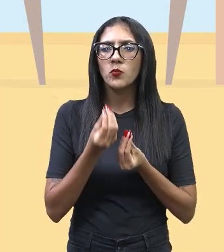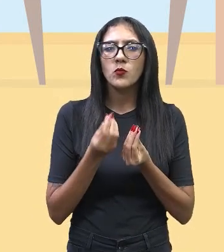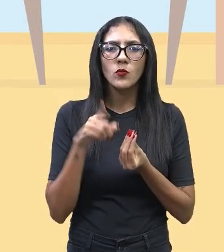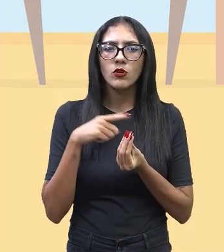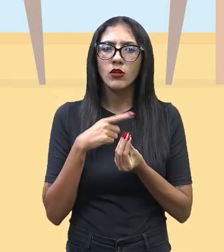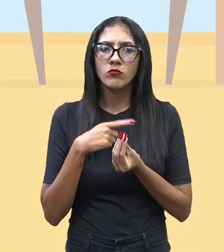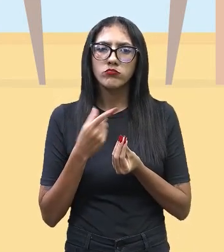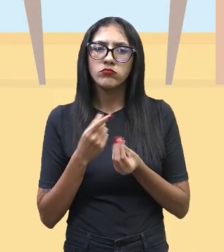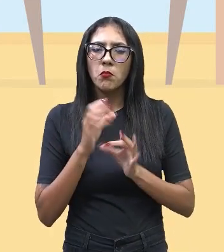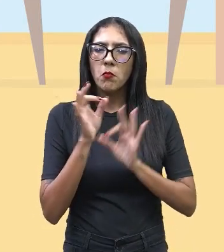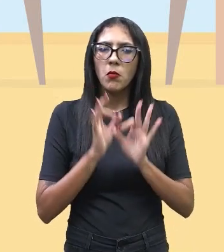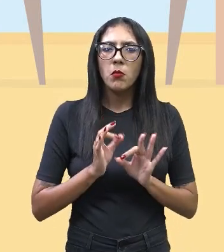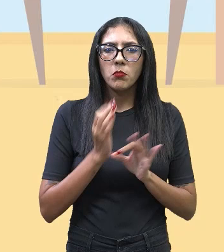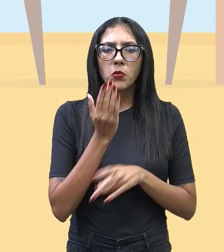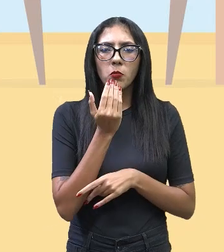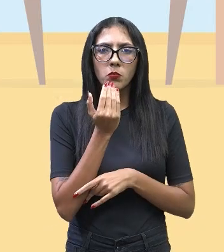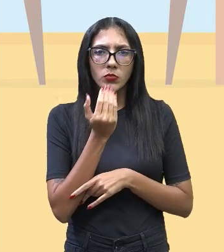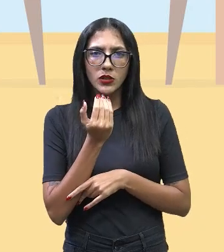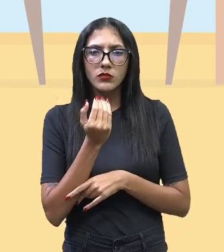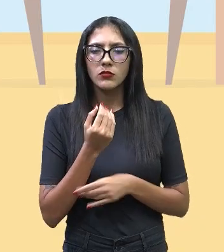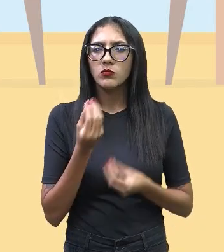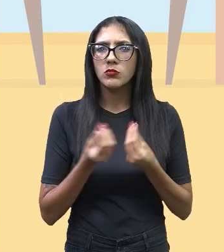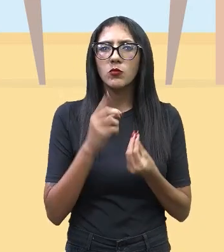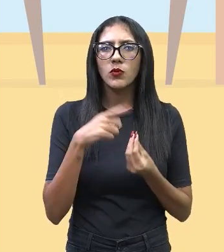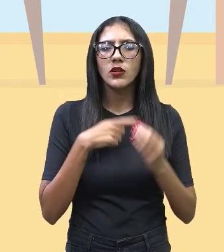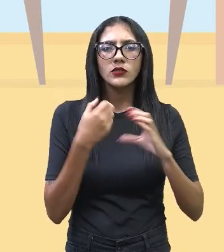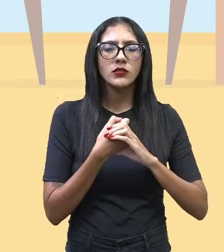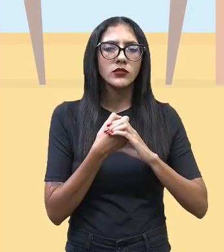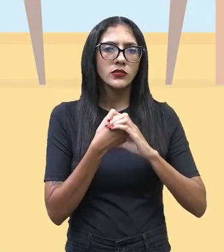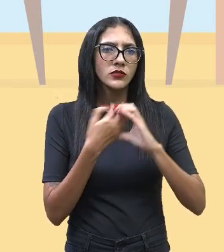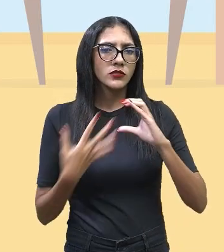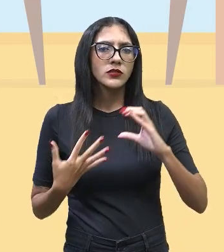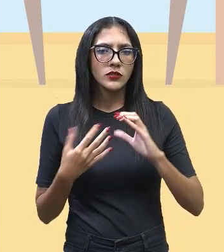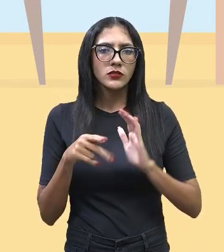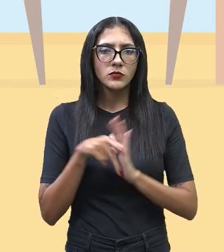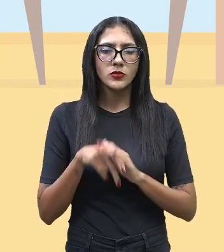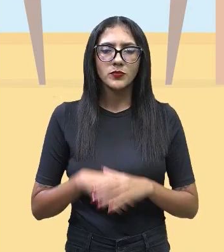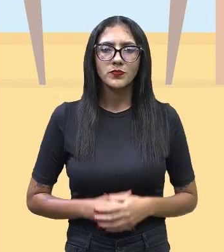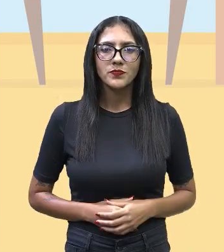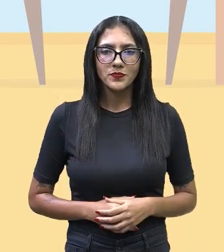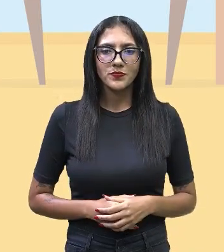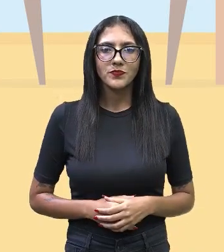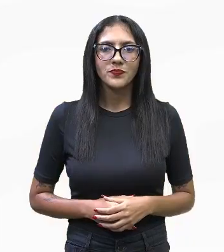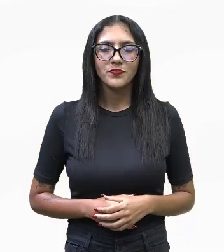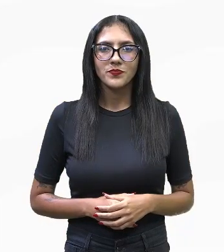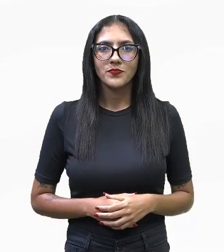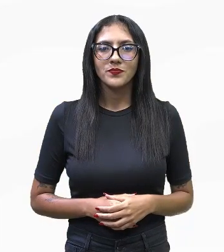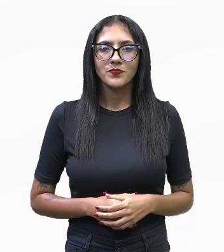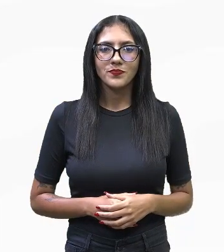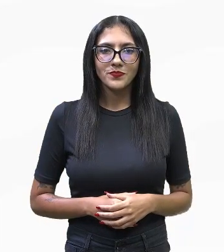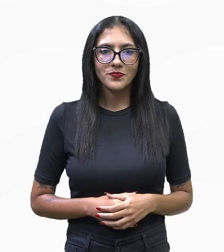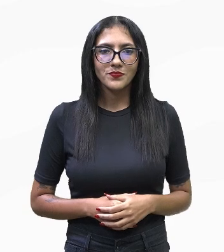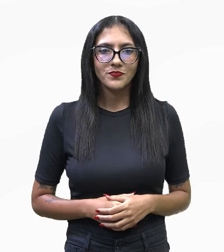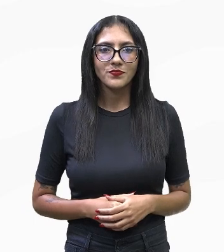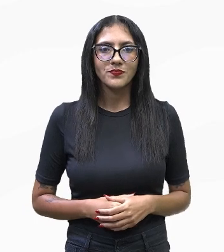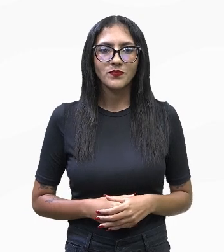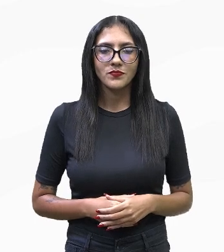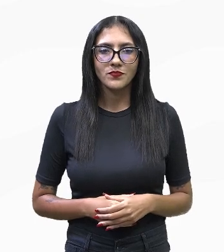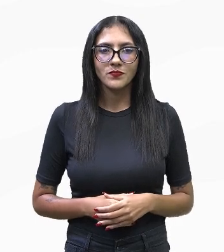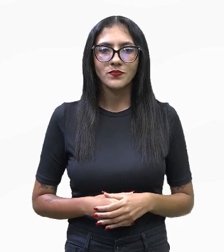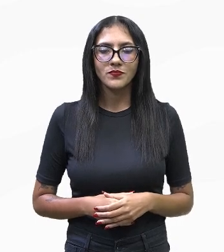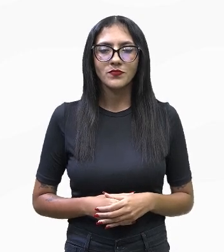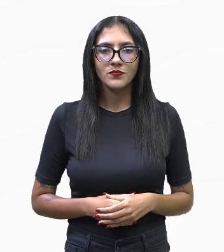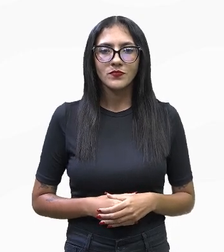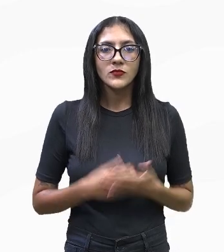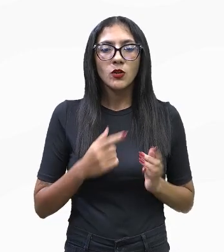pouquinho como é que ela, um pouco dessas características dessa... Vamos ver, doutora? Vamos falar para eles? Vamos lá, gente, olha só. Então,